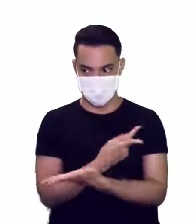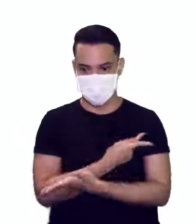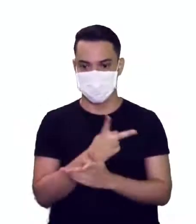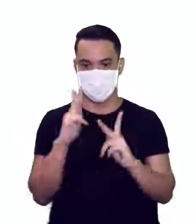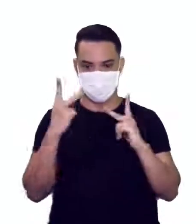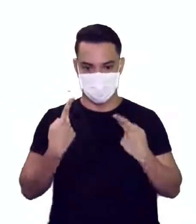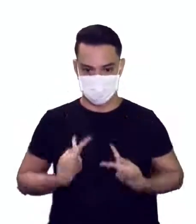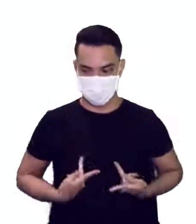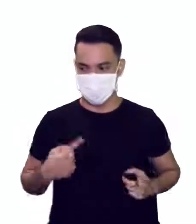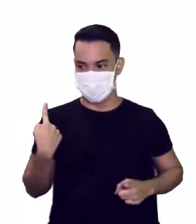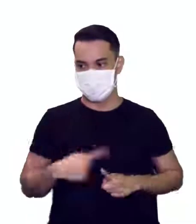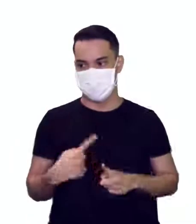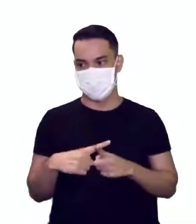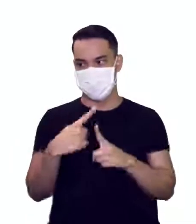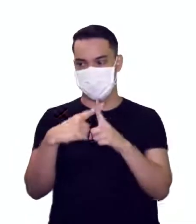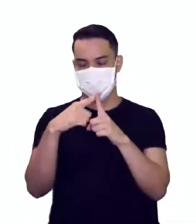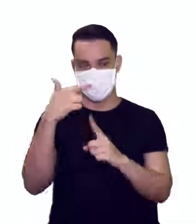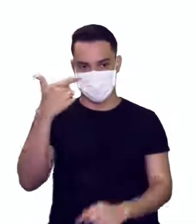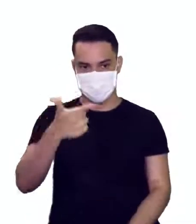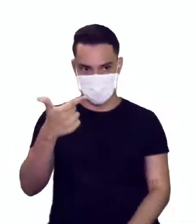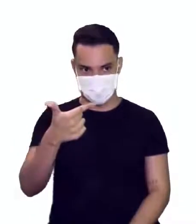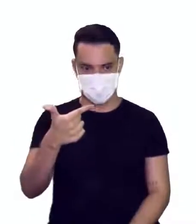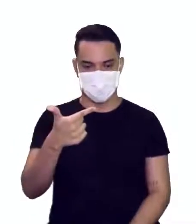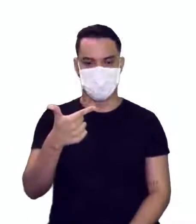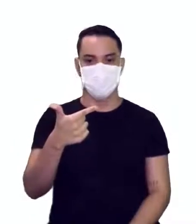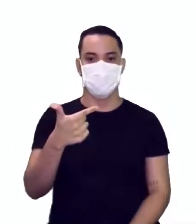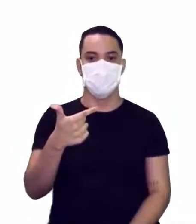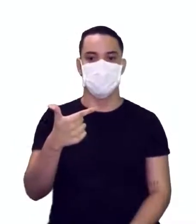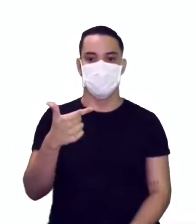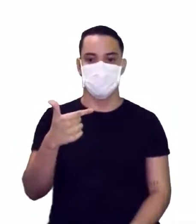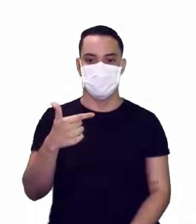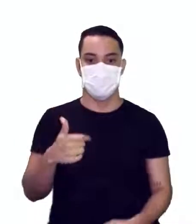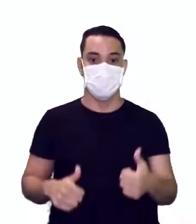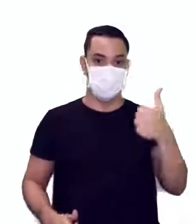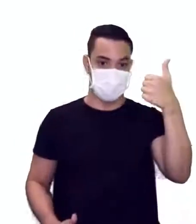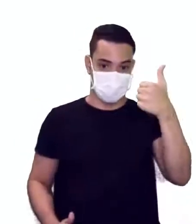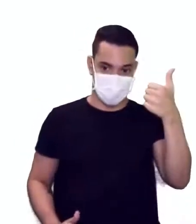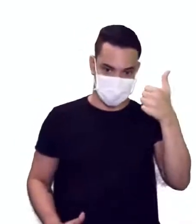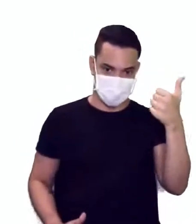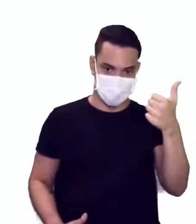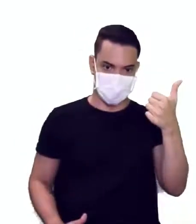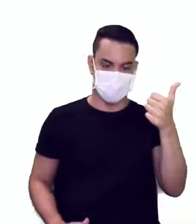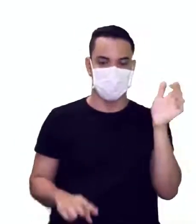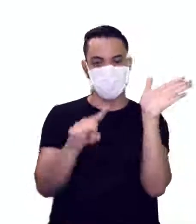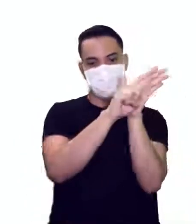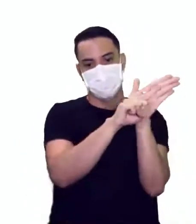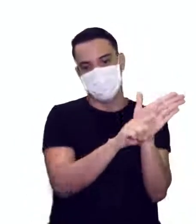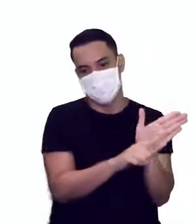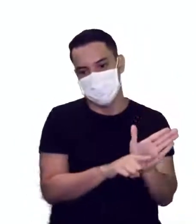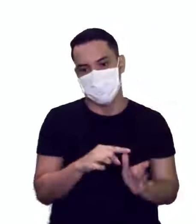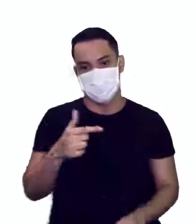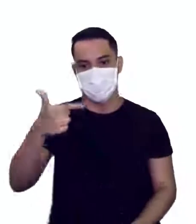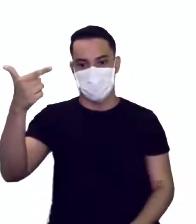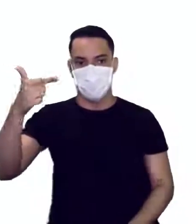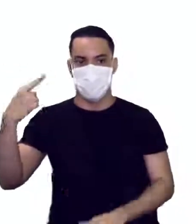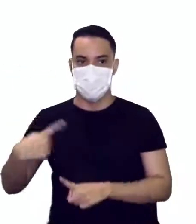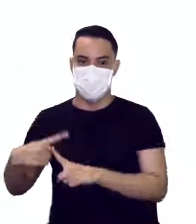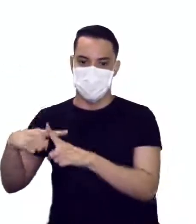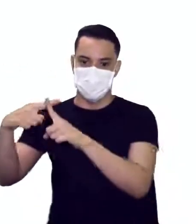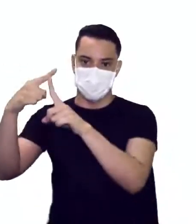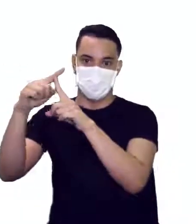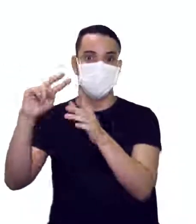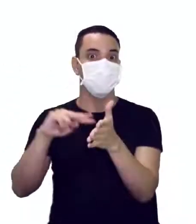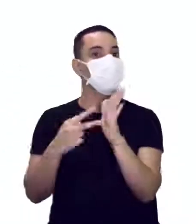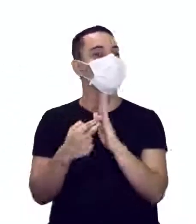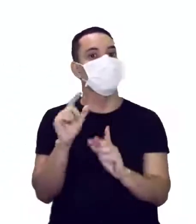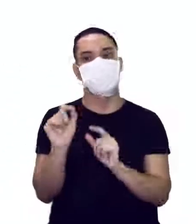ali positivo, que é a segunda esfera, e a primeira esfera vai ficar o quê? Negativo. Ou